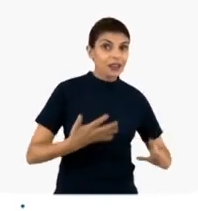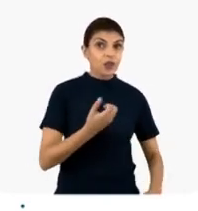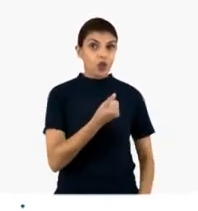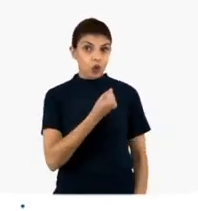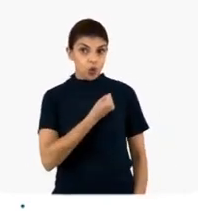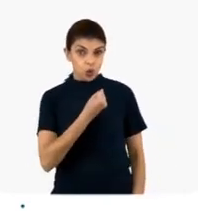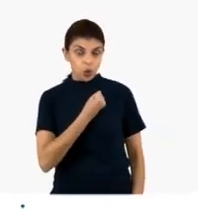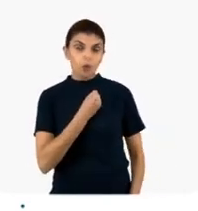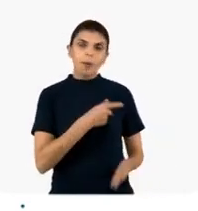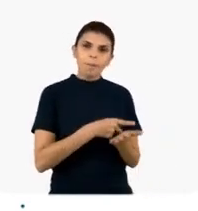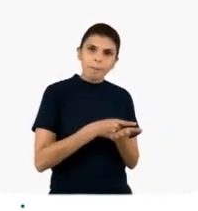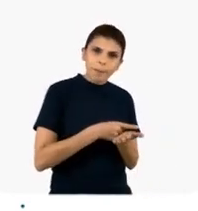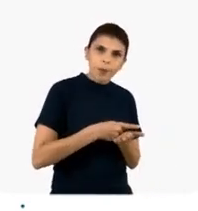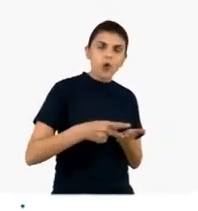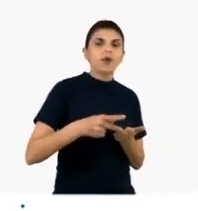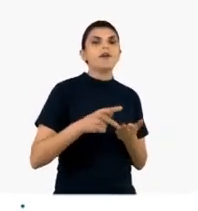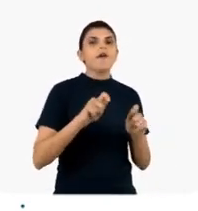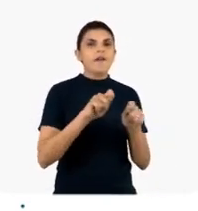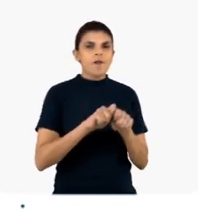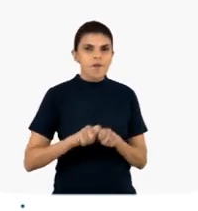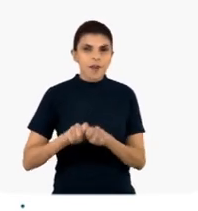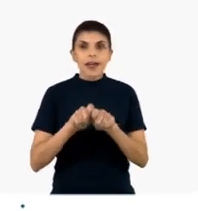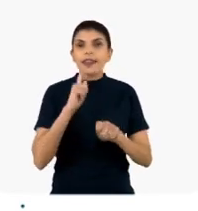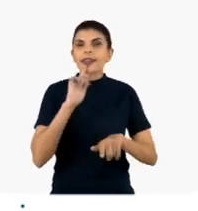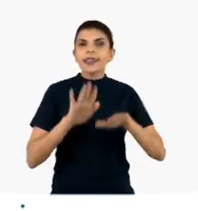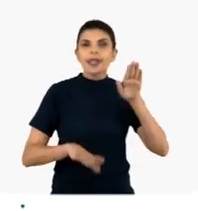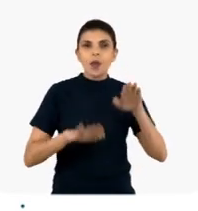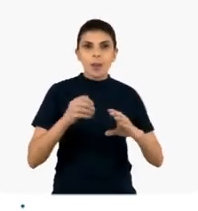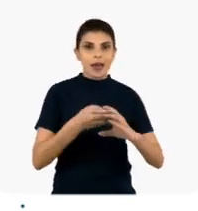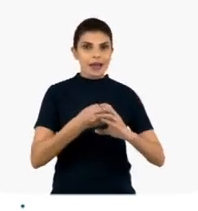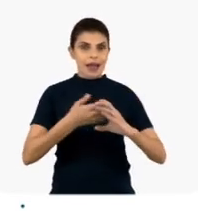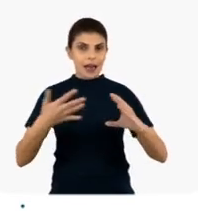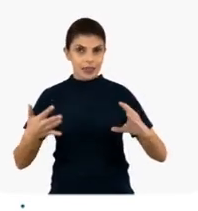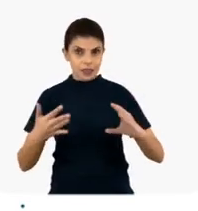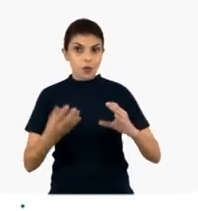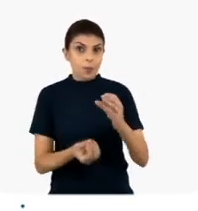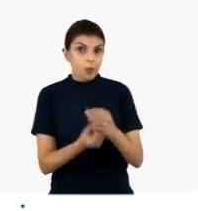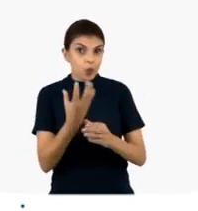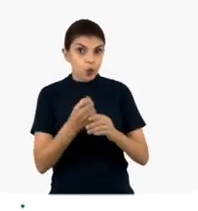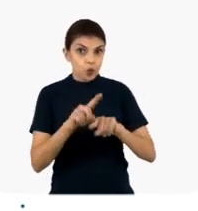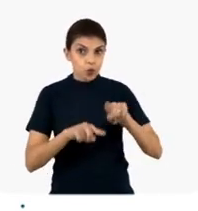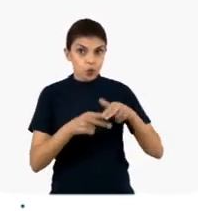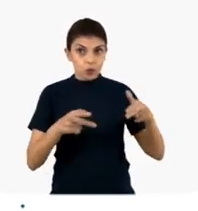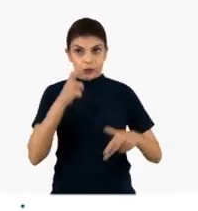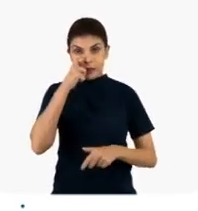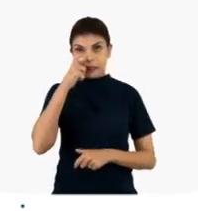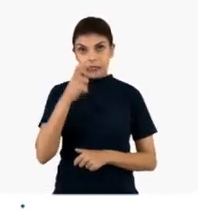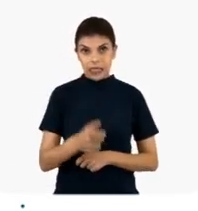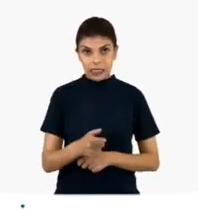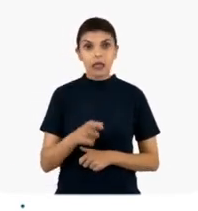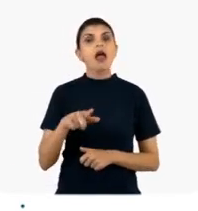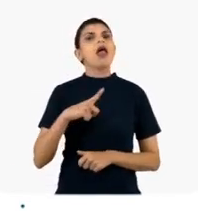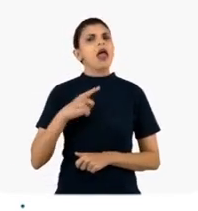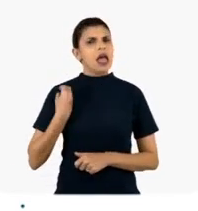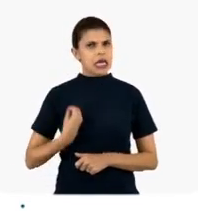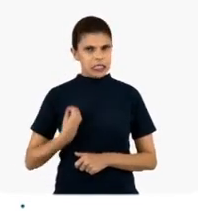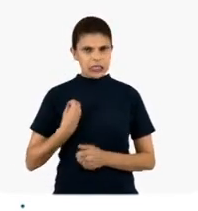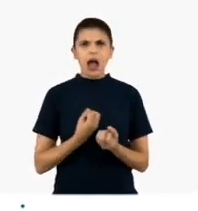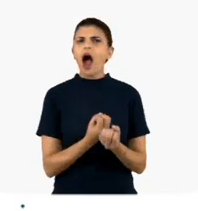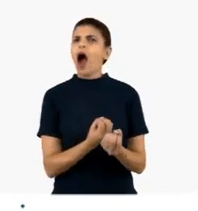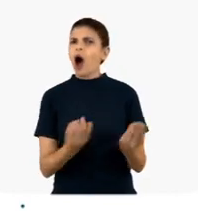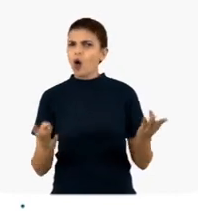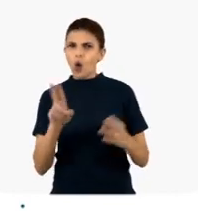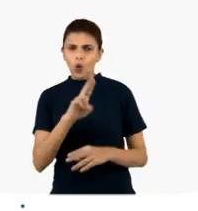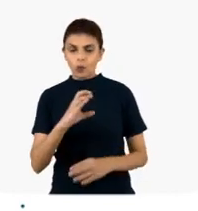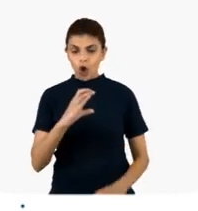e a característica das operações de purificação dependem diretamente das características do produto de interesse. Existem